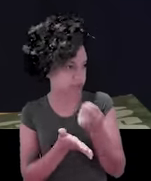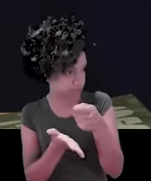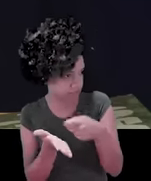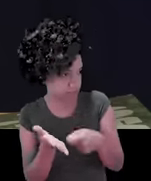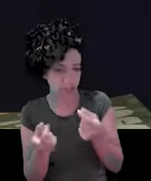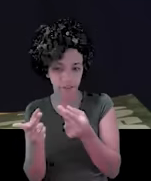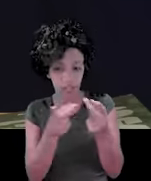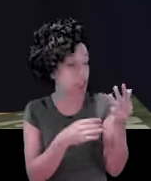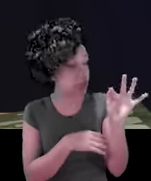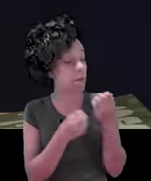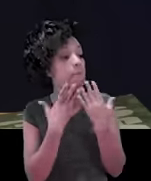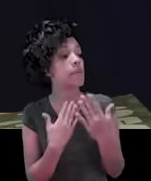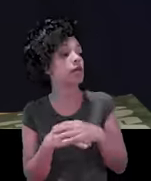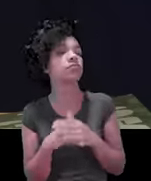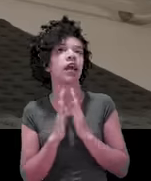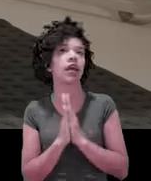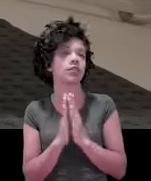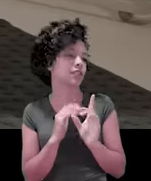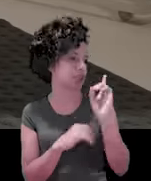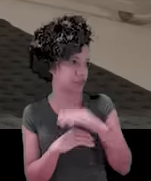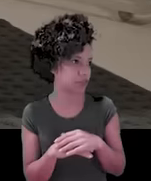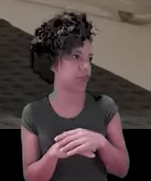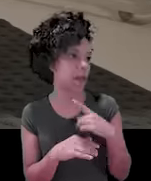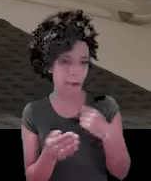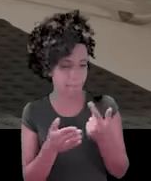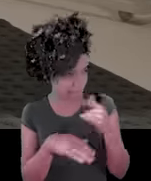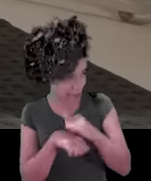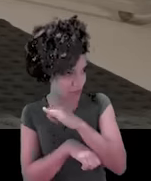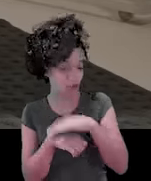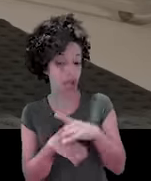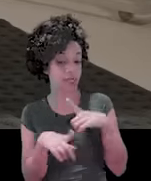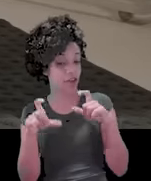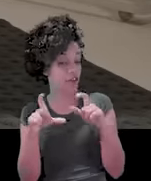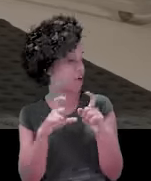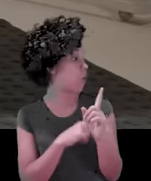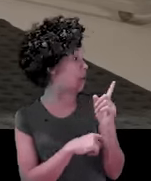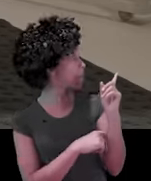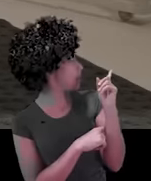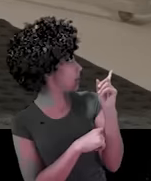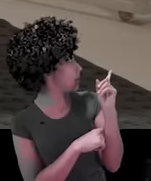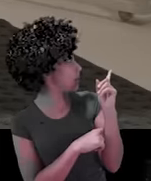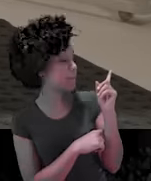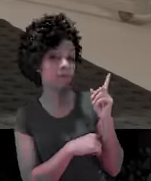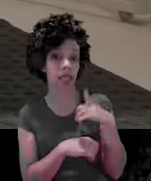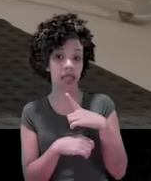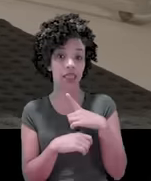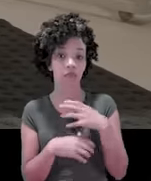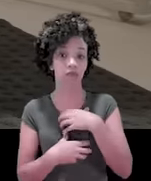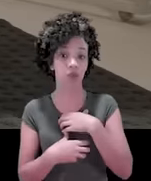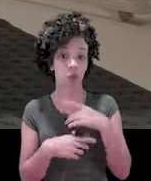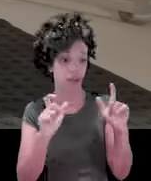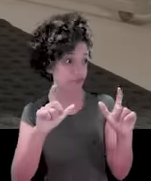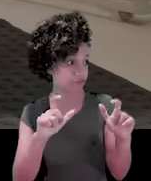de voz ele tá vendendo ações fazendo bem casa Deus a Deus eu apaguei a ver onde é que tem a foto Olha como ficou não aqui é como